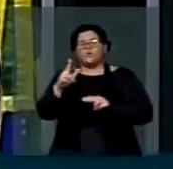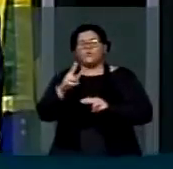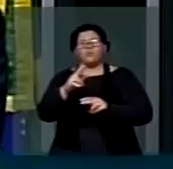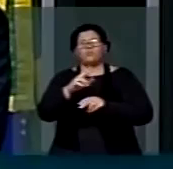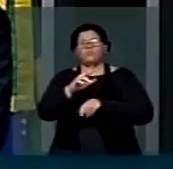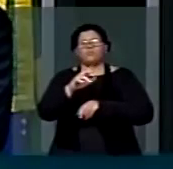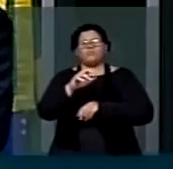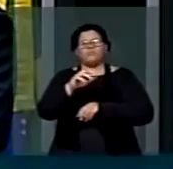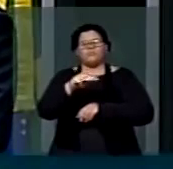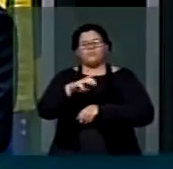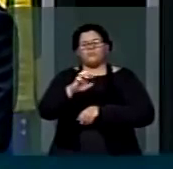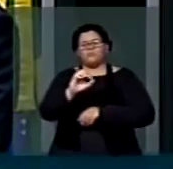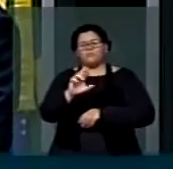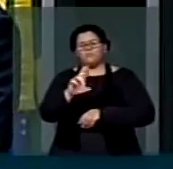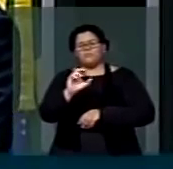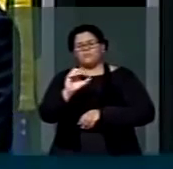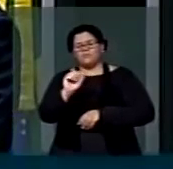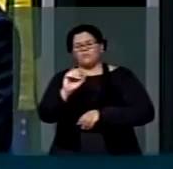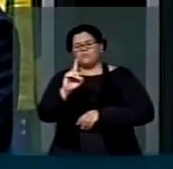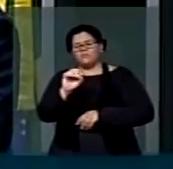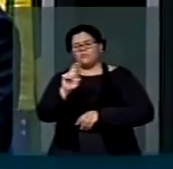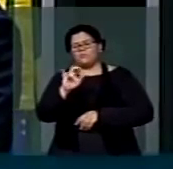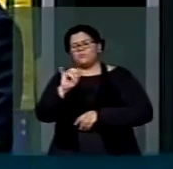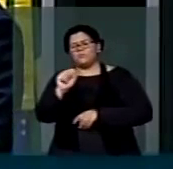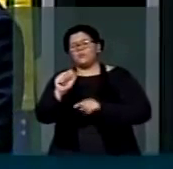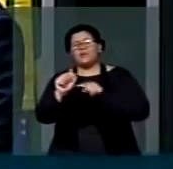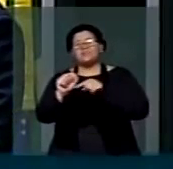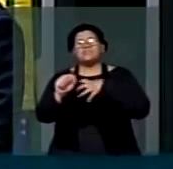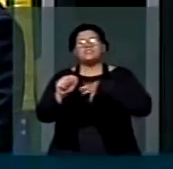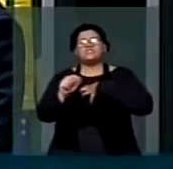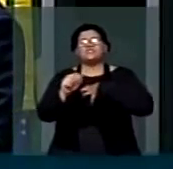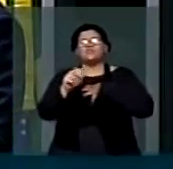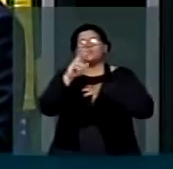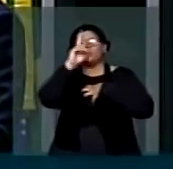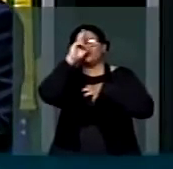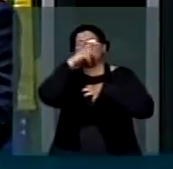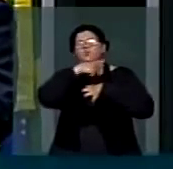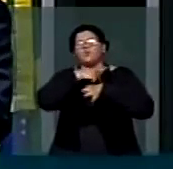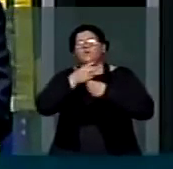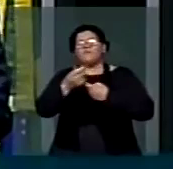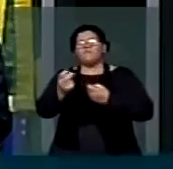Ela sentiu que ela foi vendida,